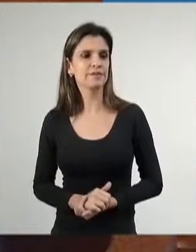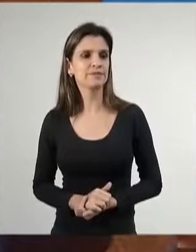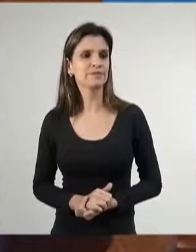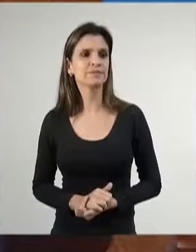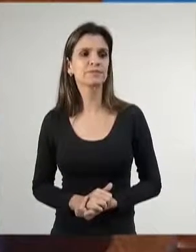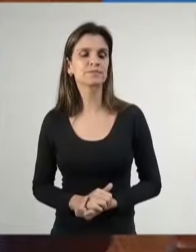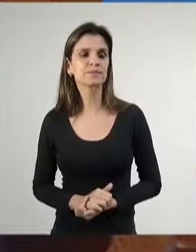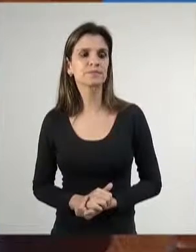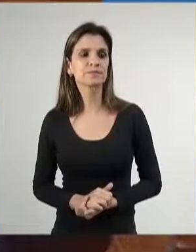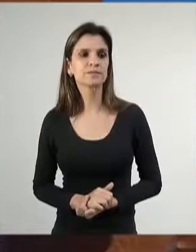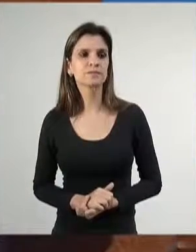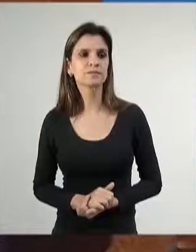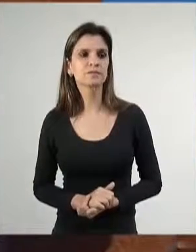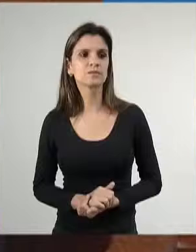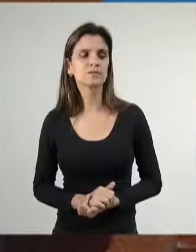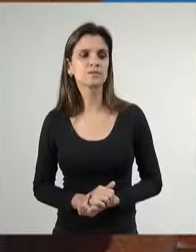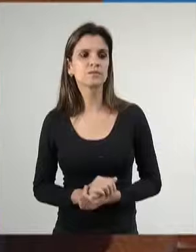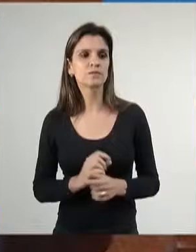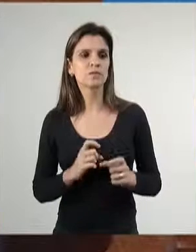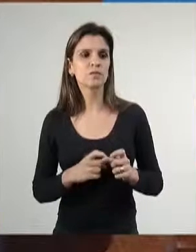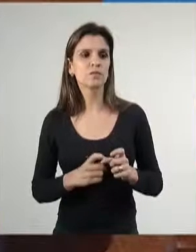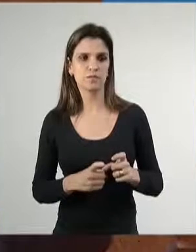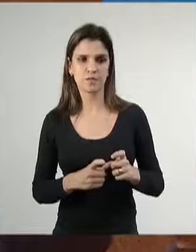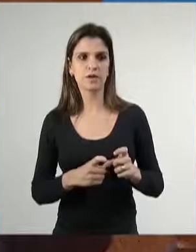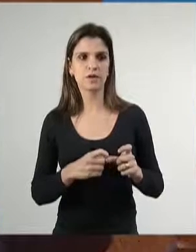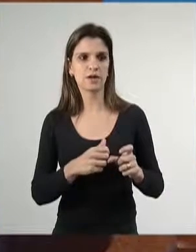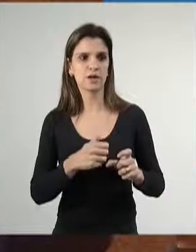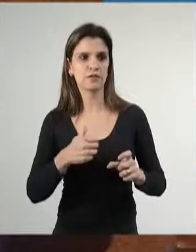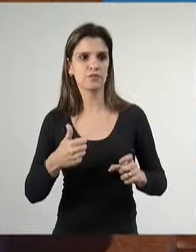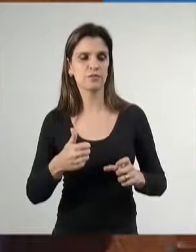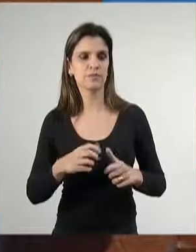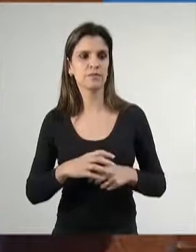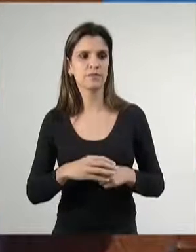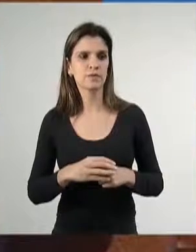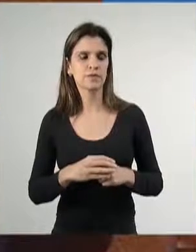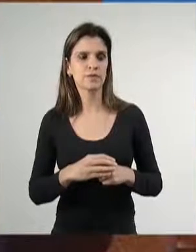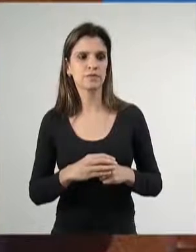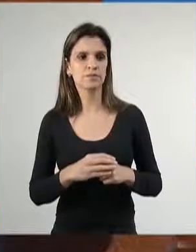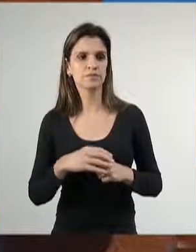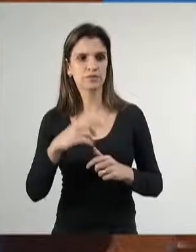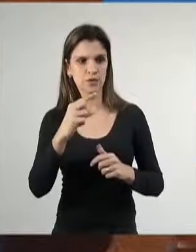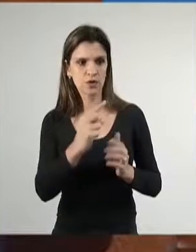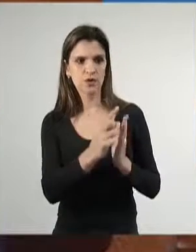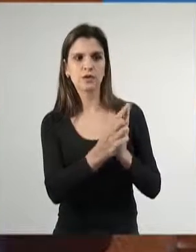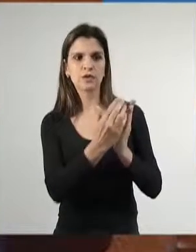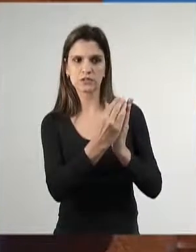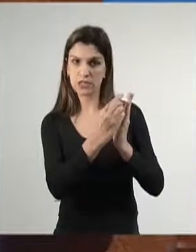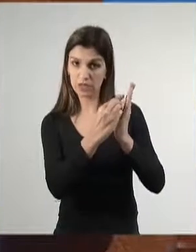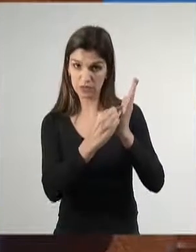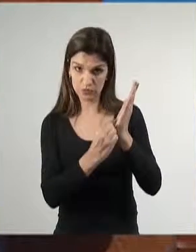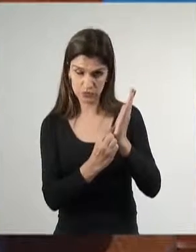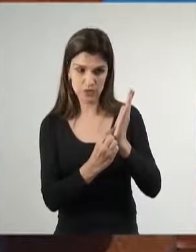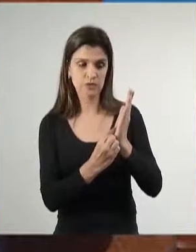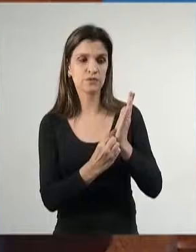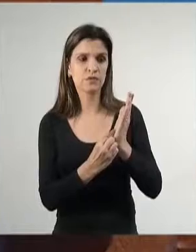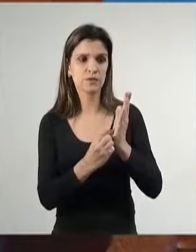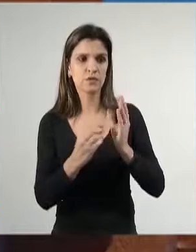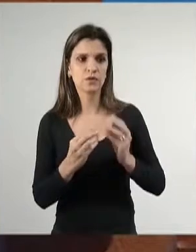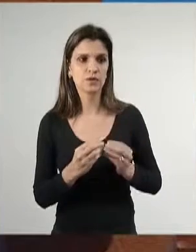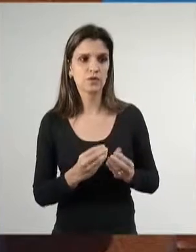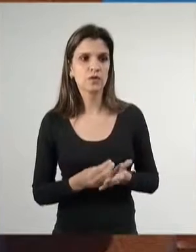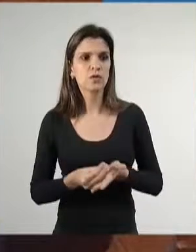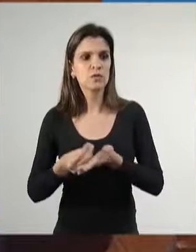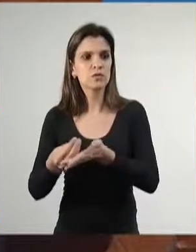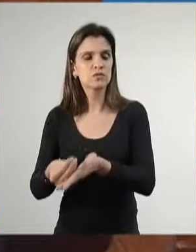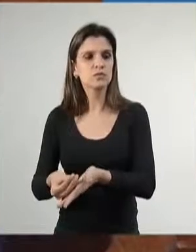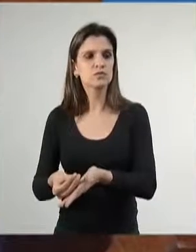trânsito. Parágrafo 1º, o desconto de que se trata esta lei será concedido nos